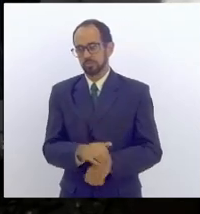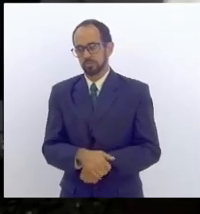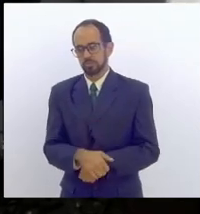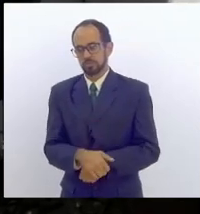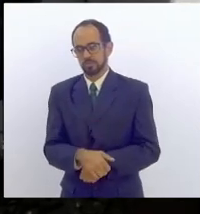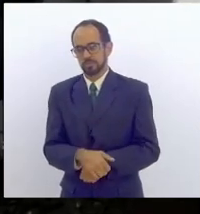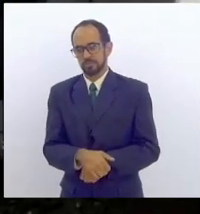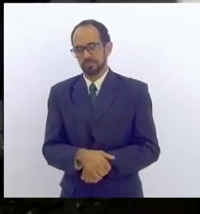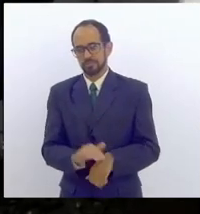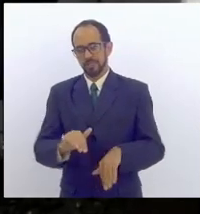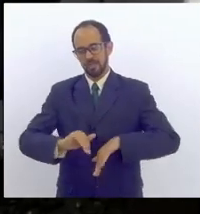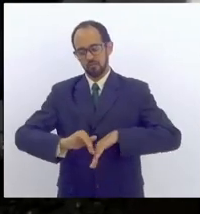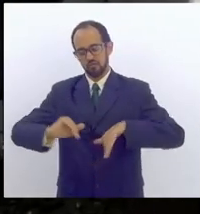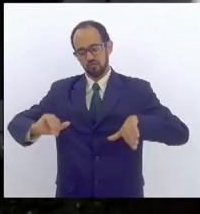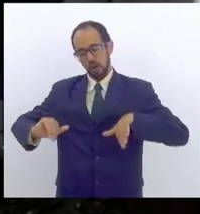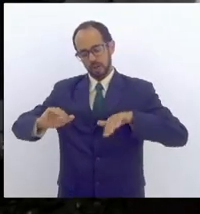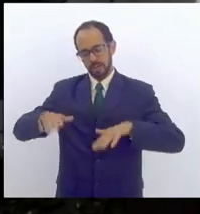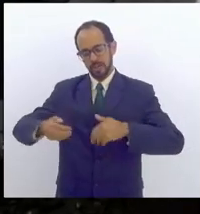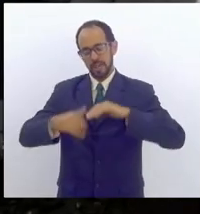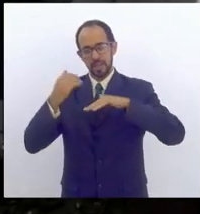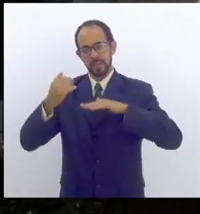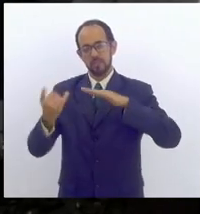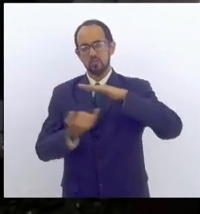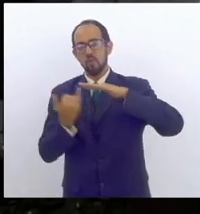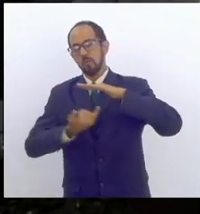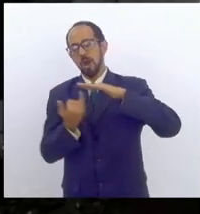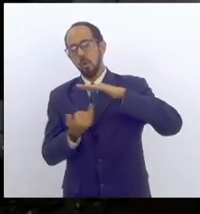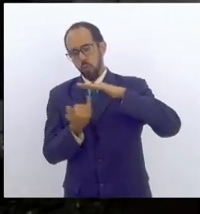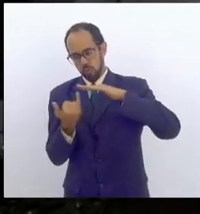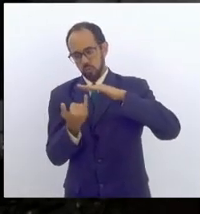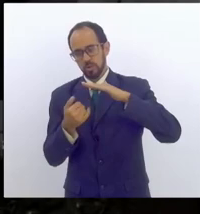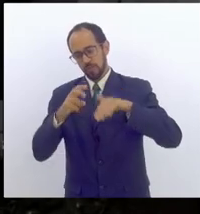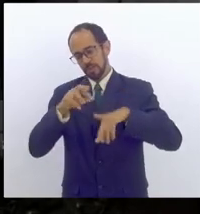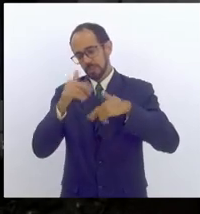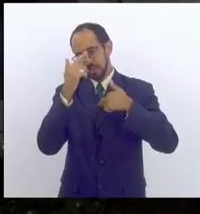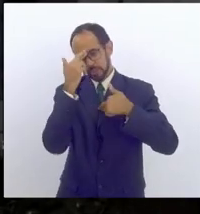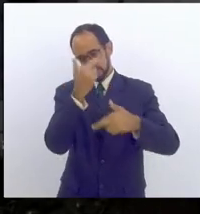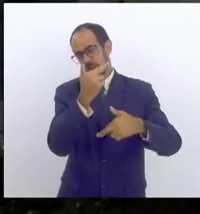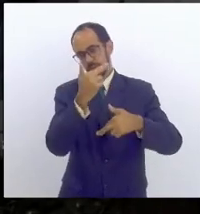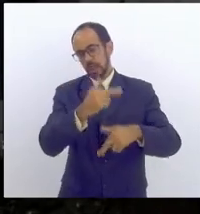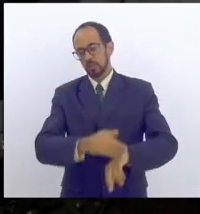extrajudicial, será cumprido. Né? Então,